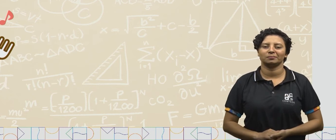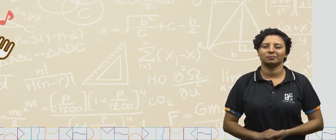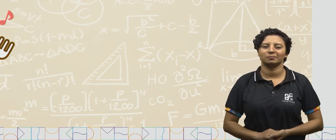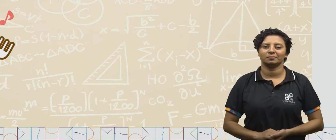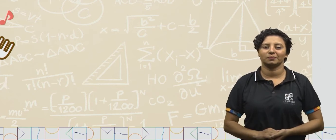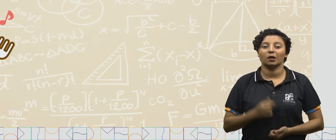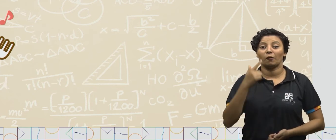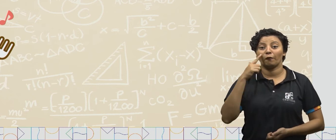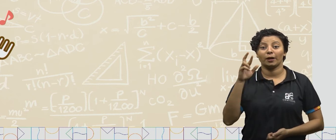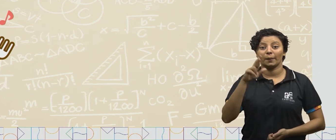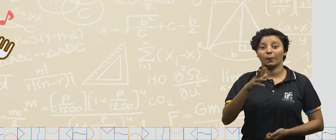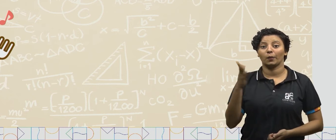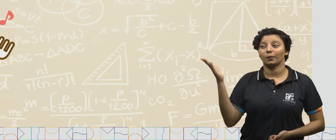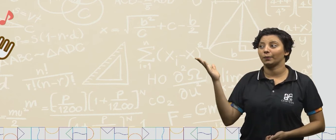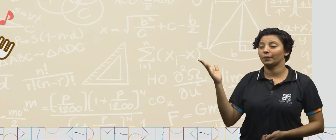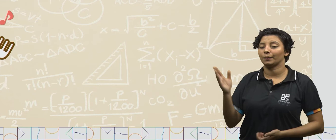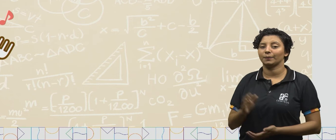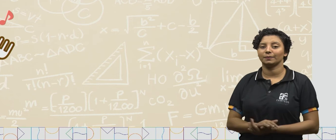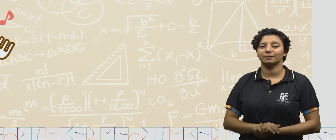Vamos ver a resposta, vamos lá!